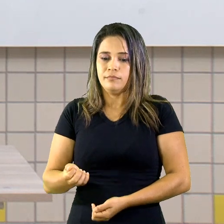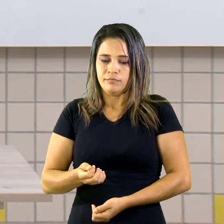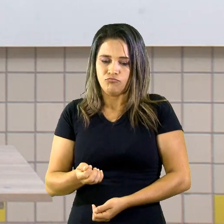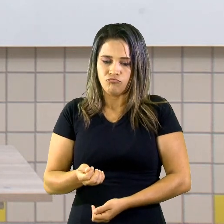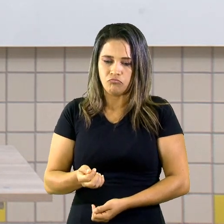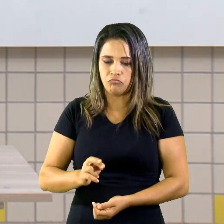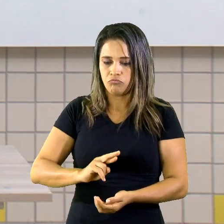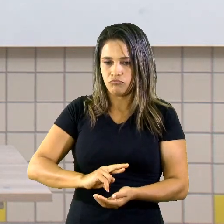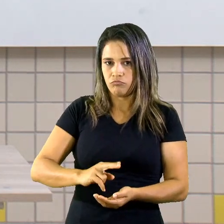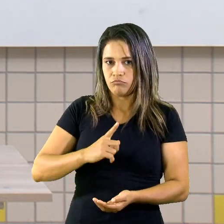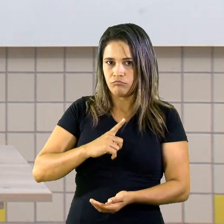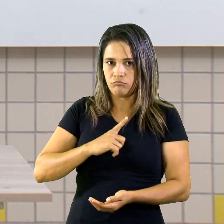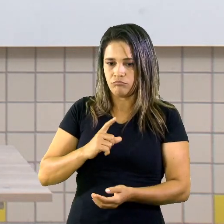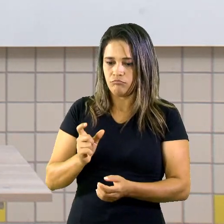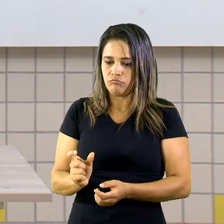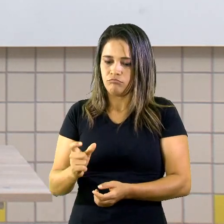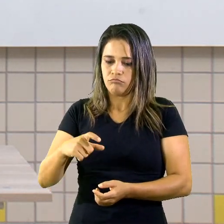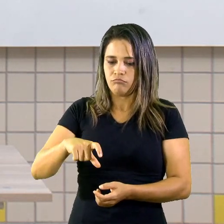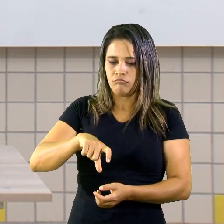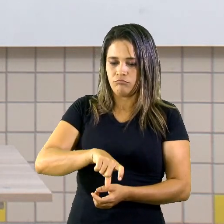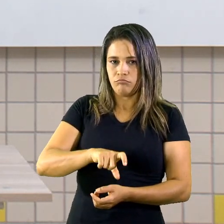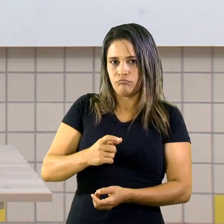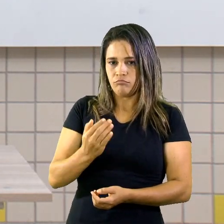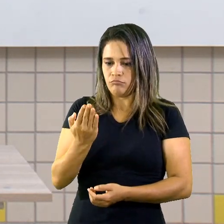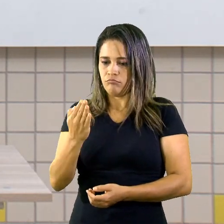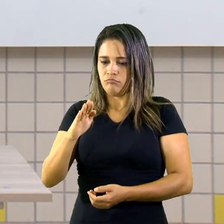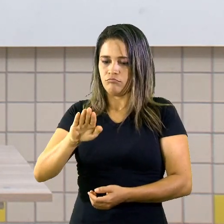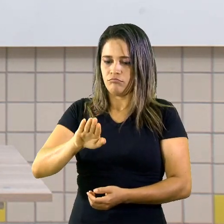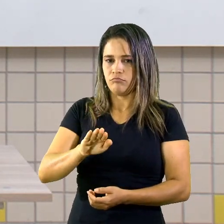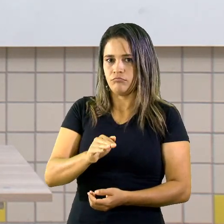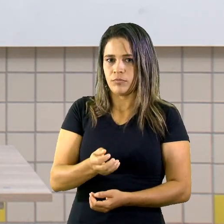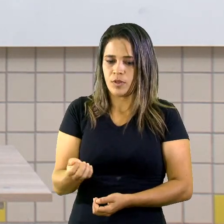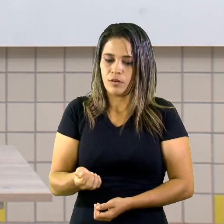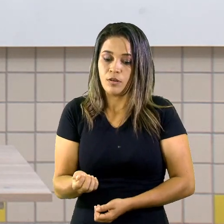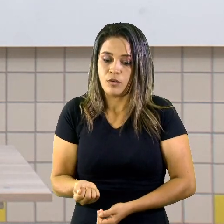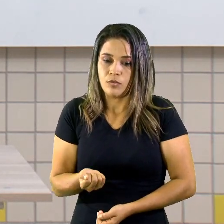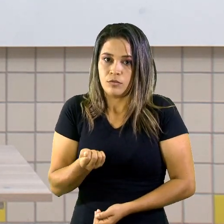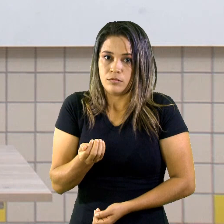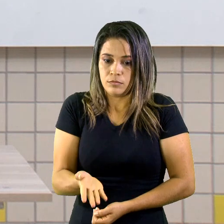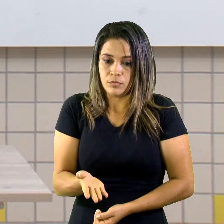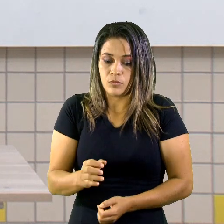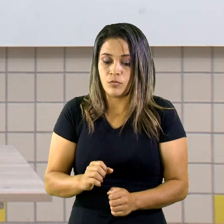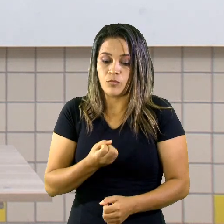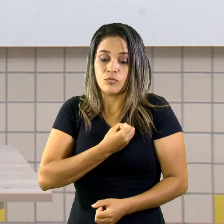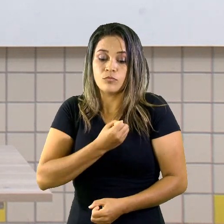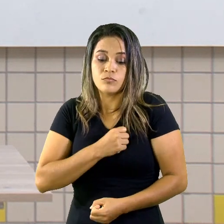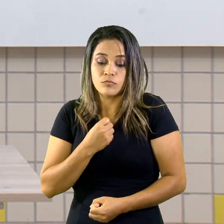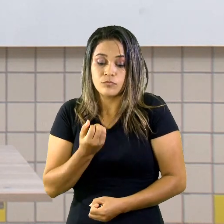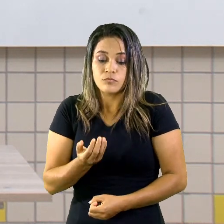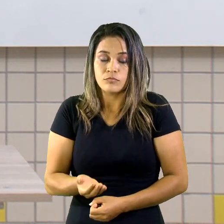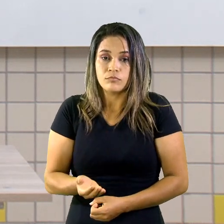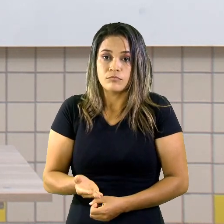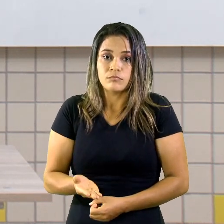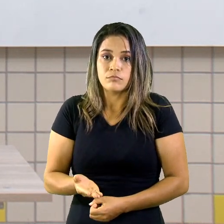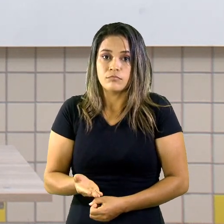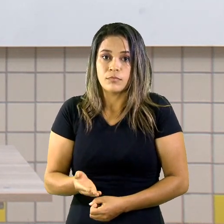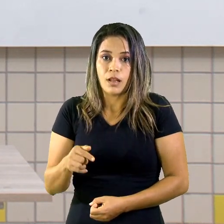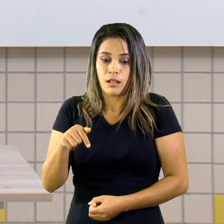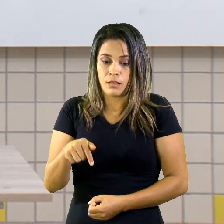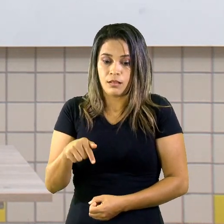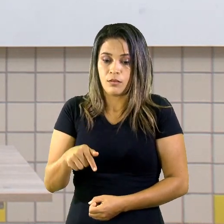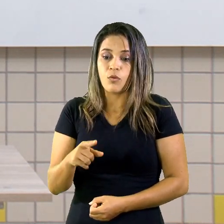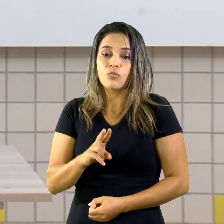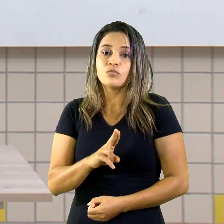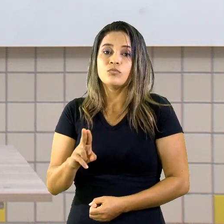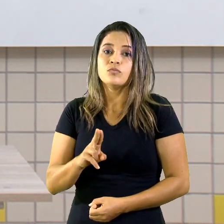vários lados, várias faces. A gente joga e vê que número vai dar, né? Aquele dado lá, alguém sabe qual é